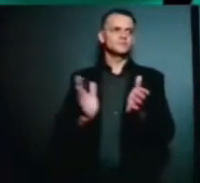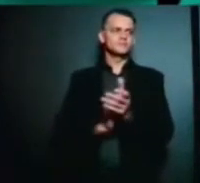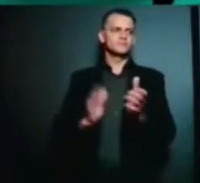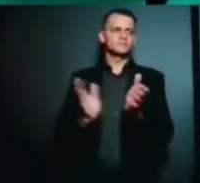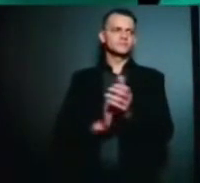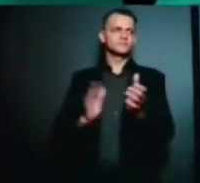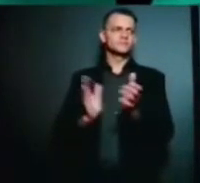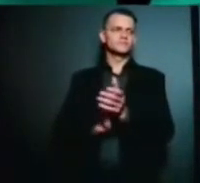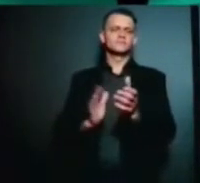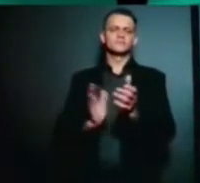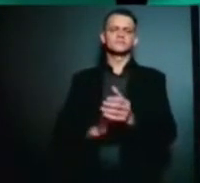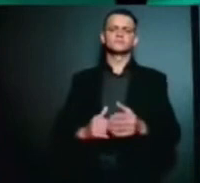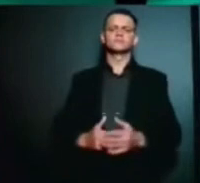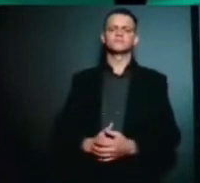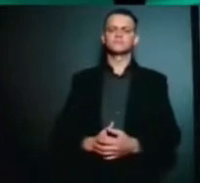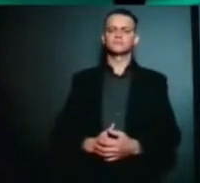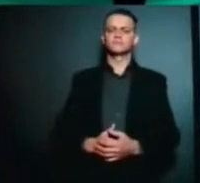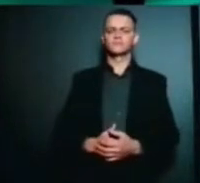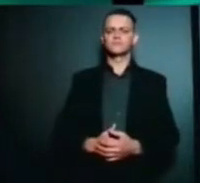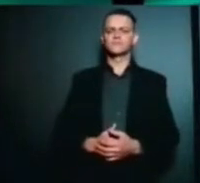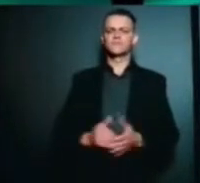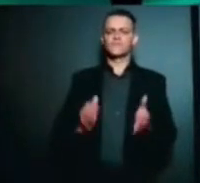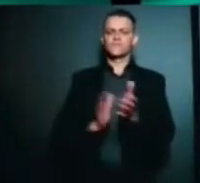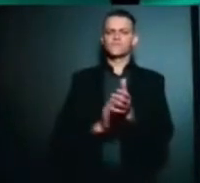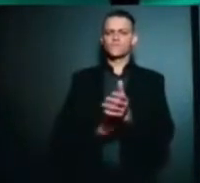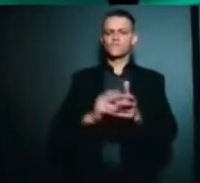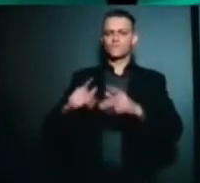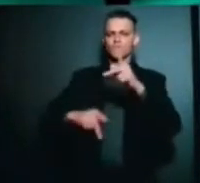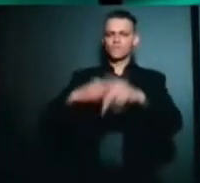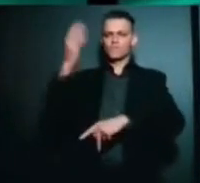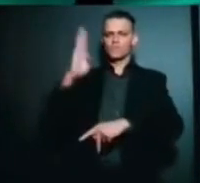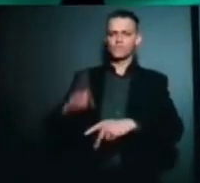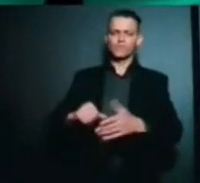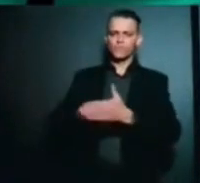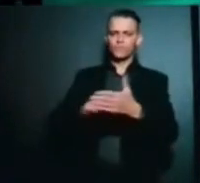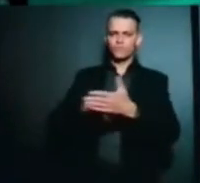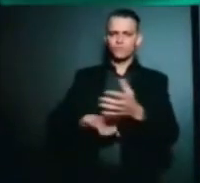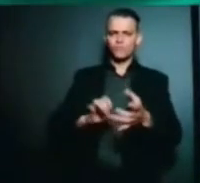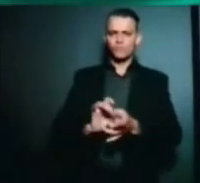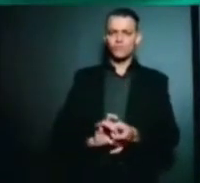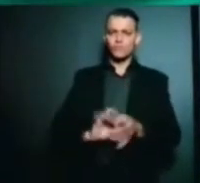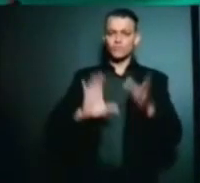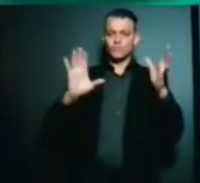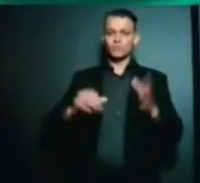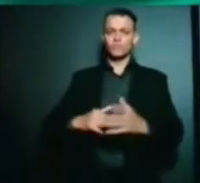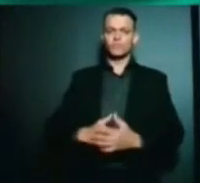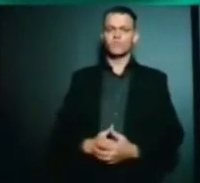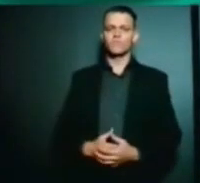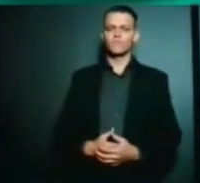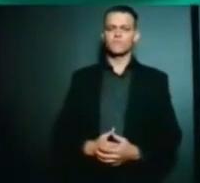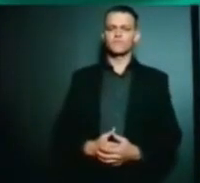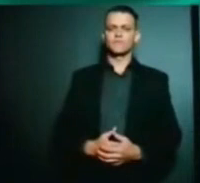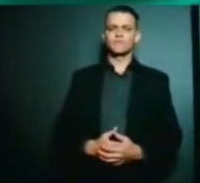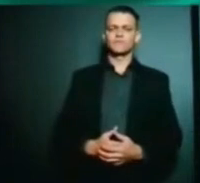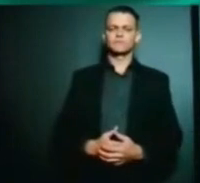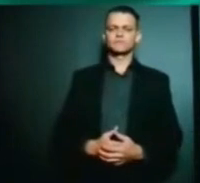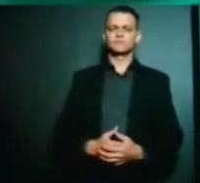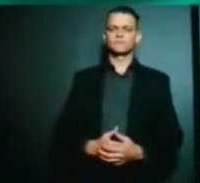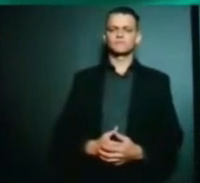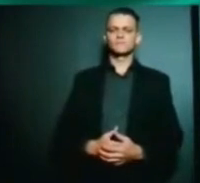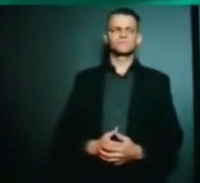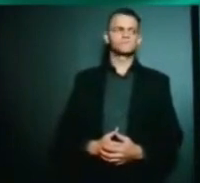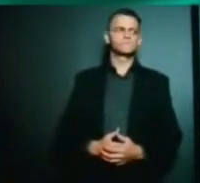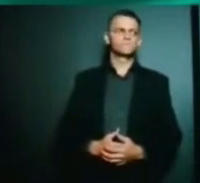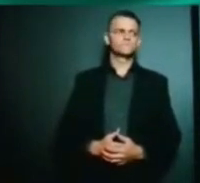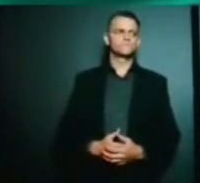judiciário. Uma salva de palmas aos brasileiros patriotas que lutam pela liberdade. Graciela, aqui do PTB, tamo junto com o Roberto